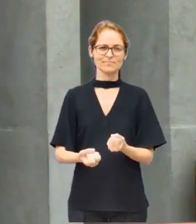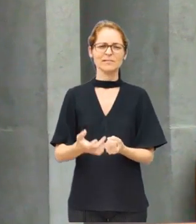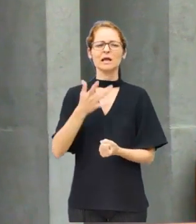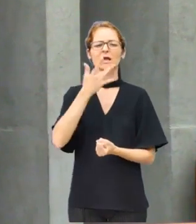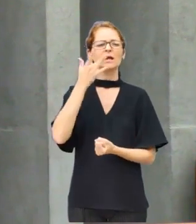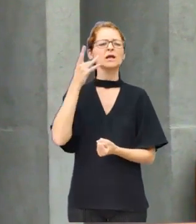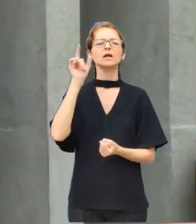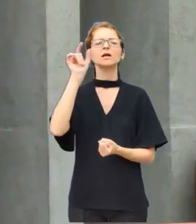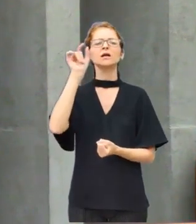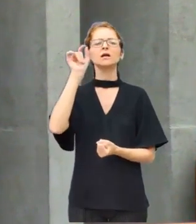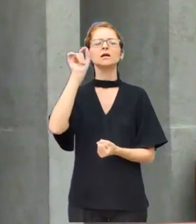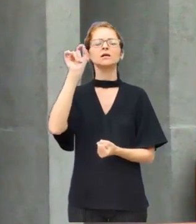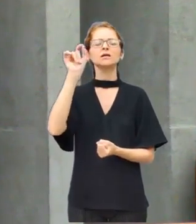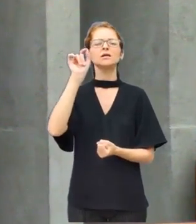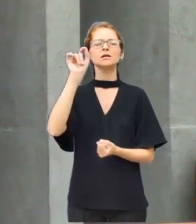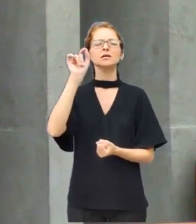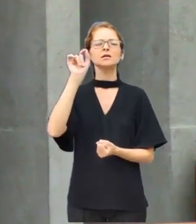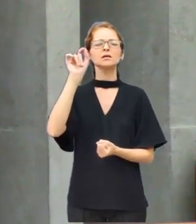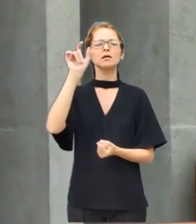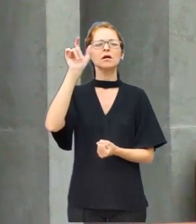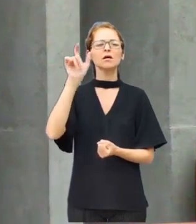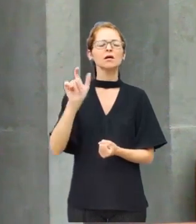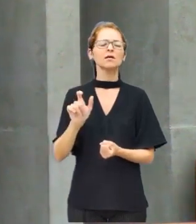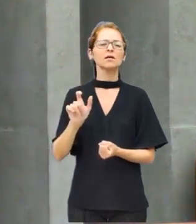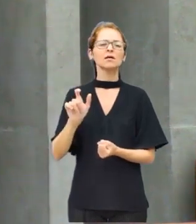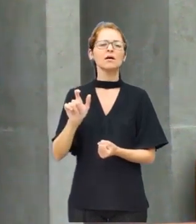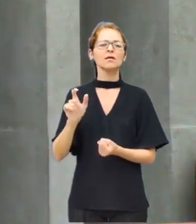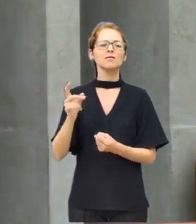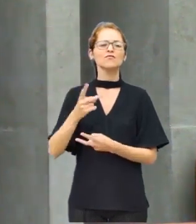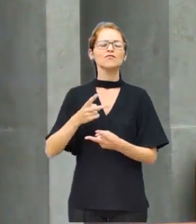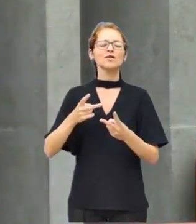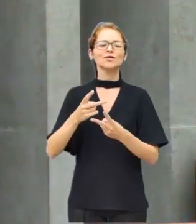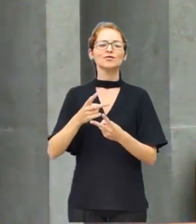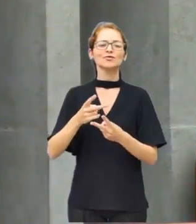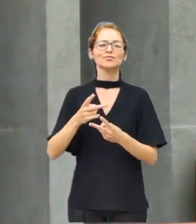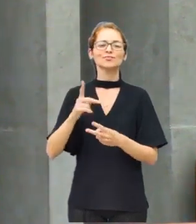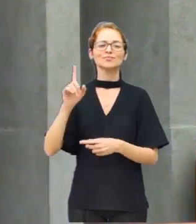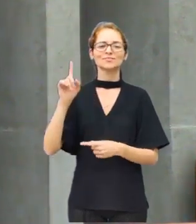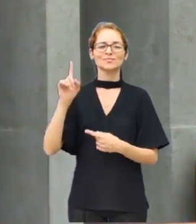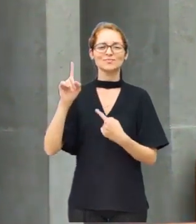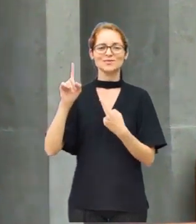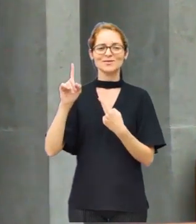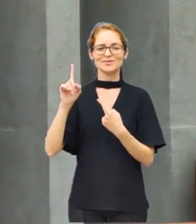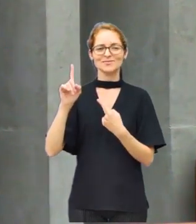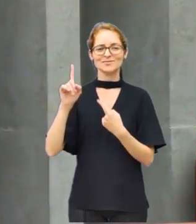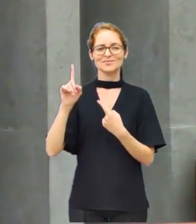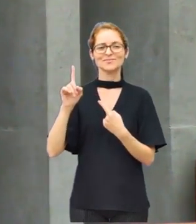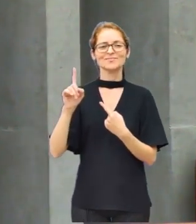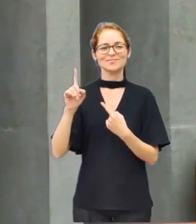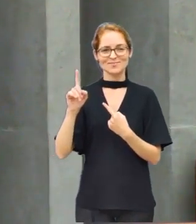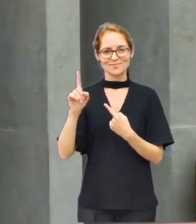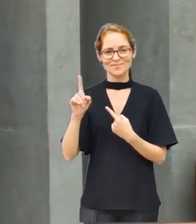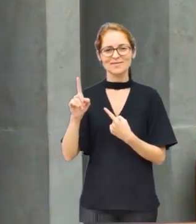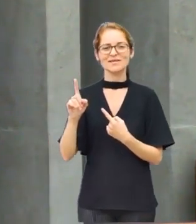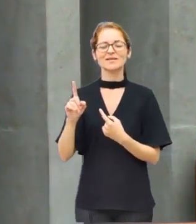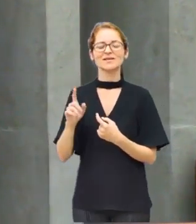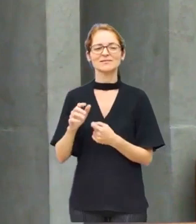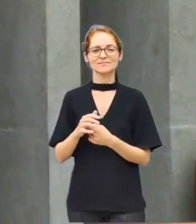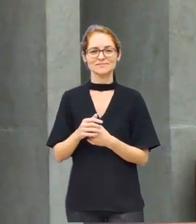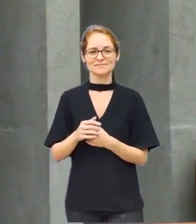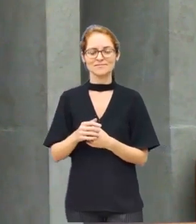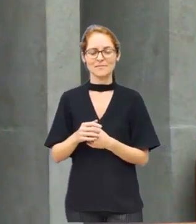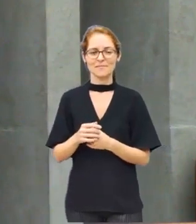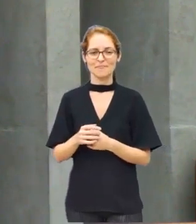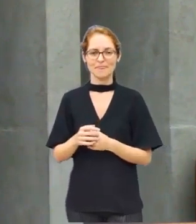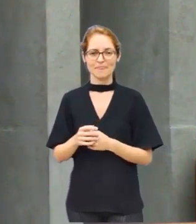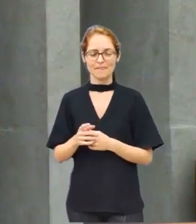lançou sobre o mar o forte vento? O Senhor. Deus conduzindo diante da